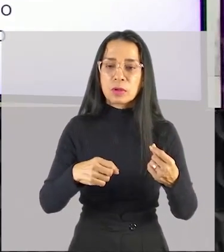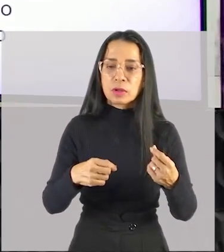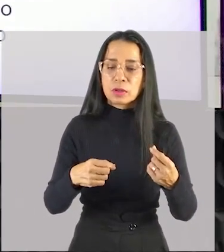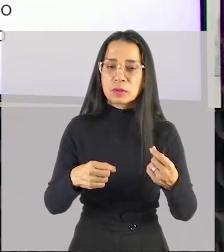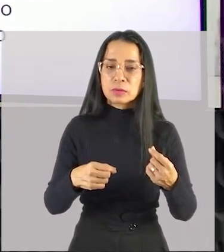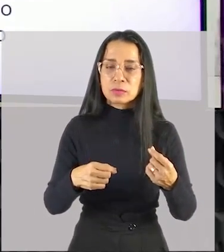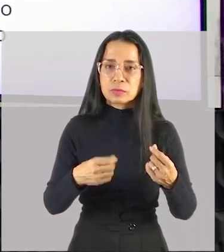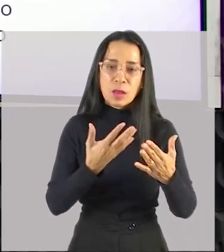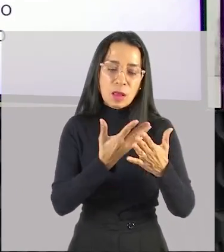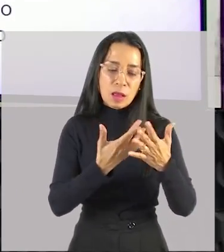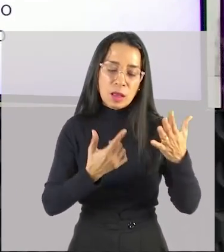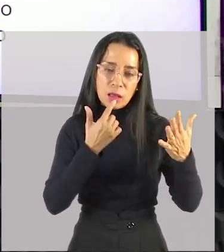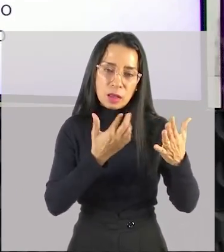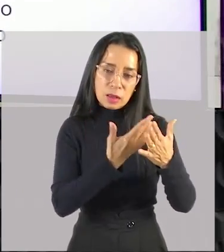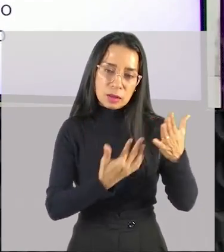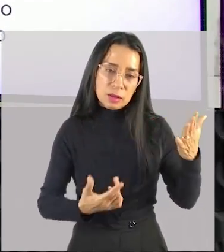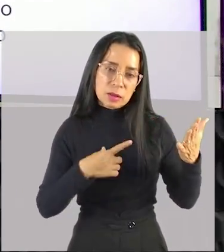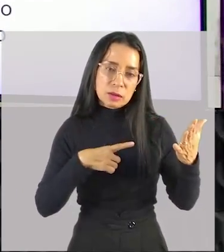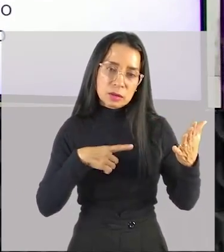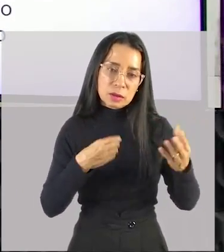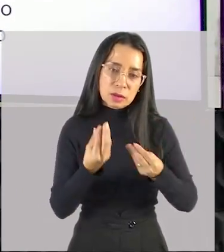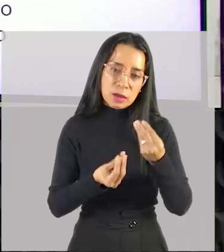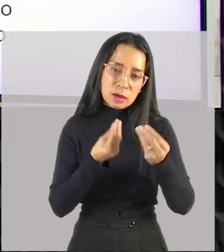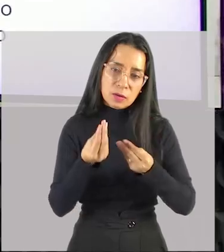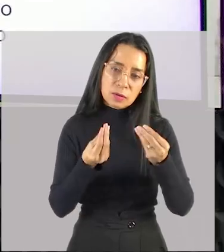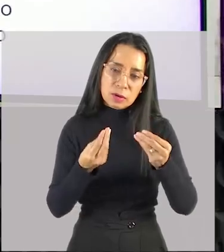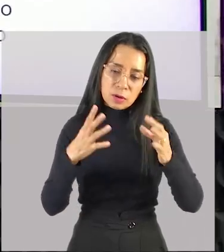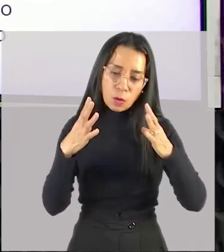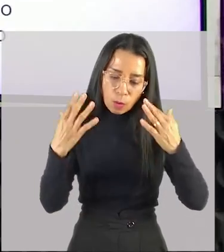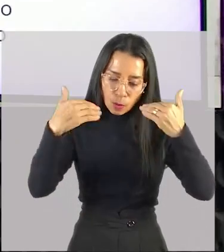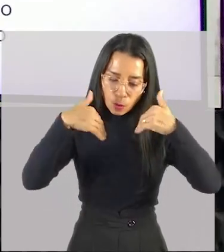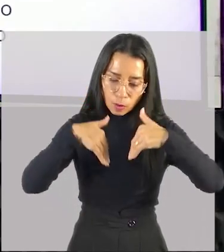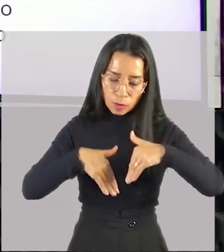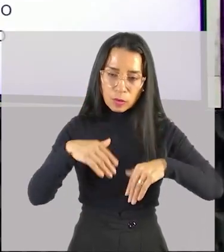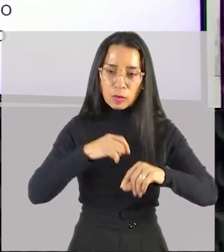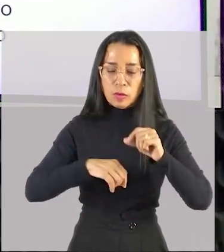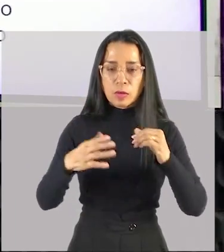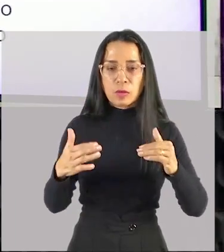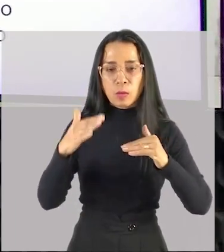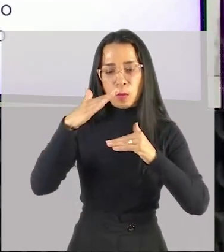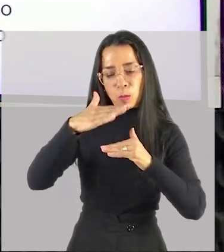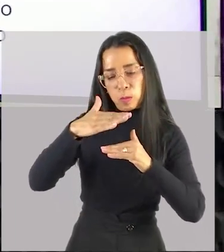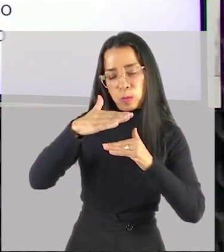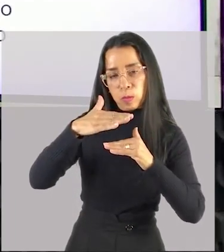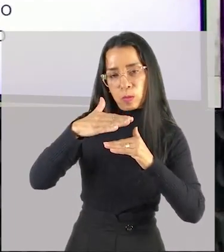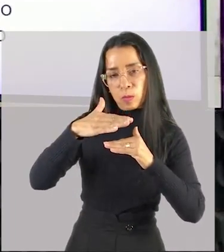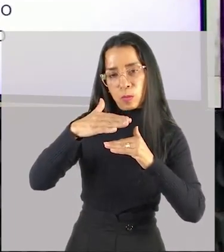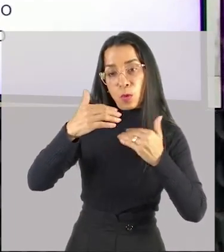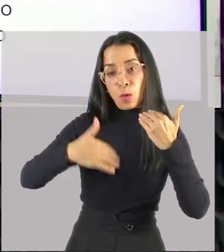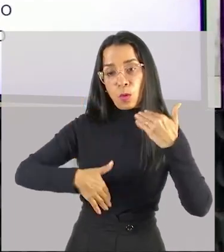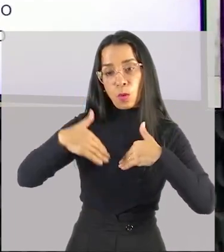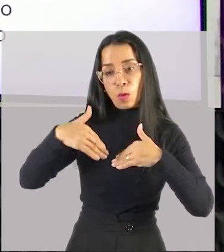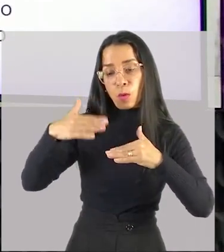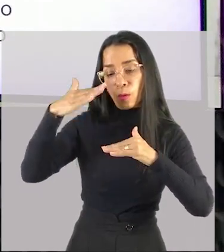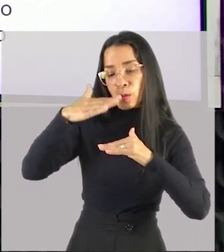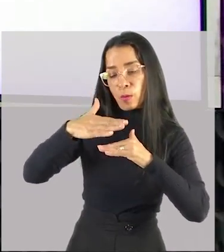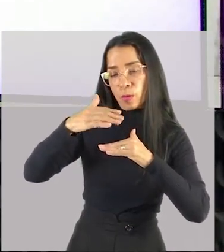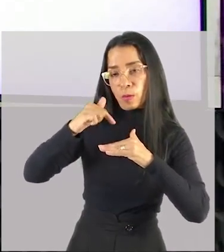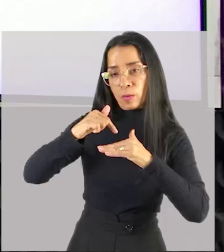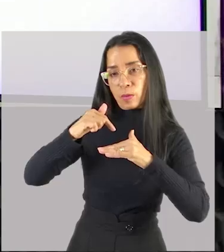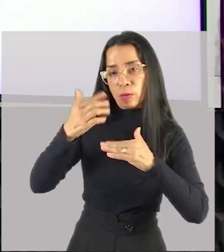líquido vermelho. O corpo tem alguém como recheio. Olha só. O corpo tem alguém como